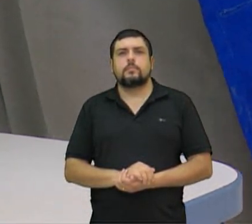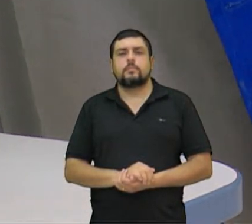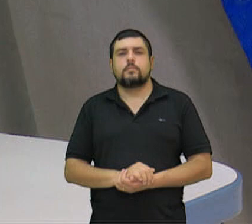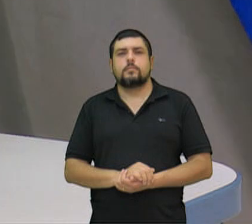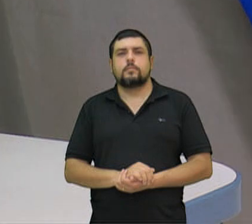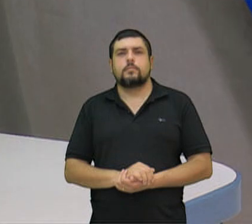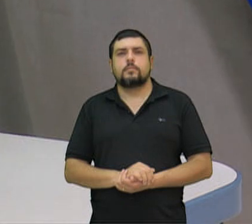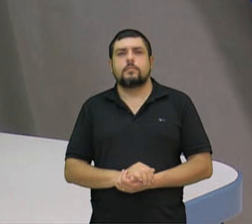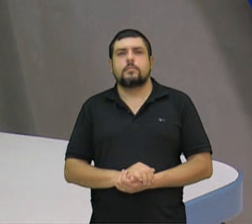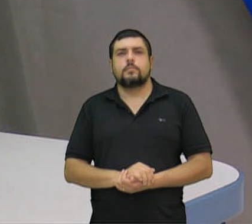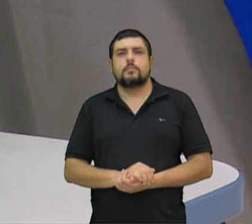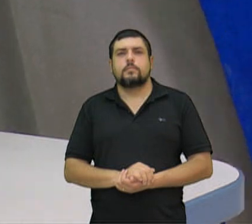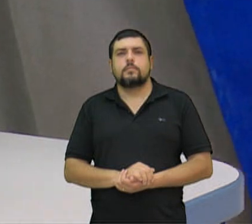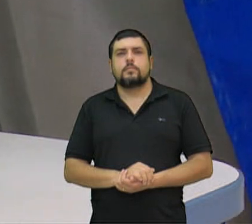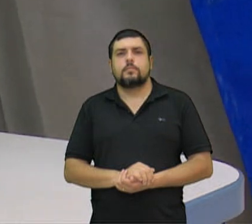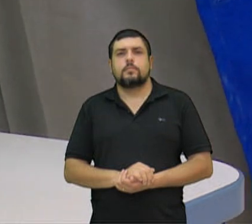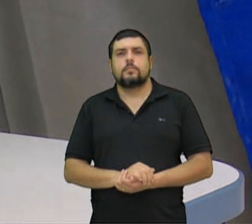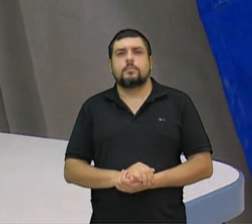6,